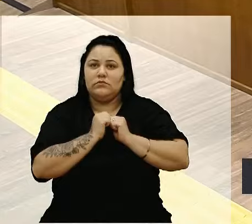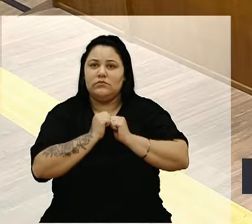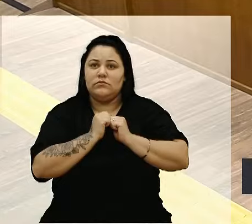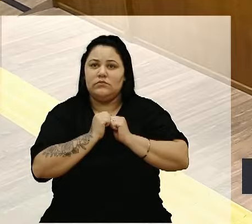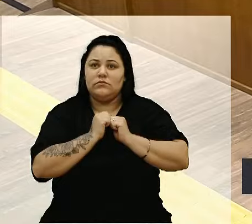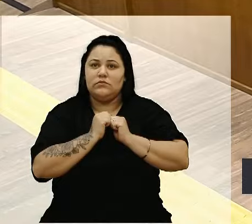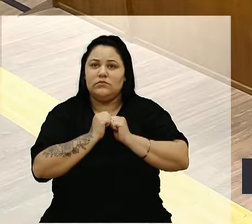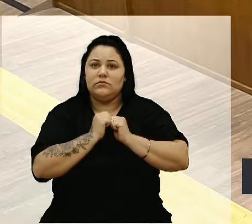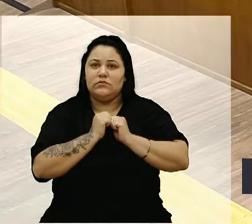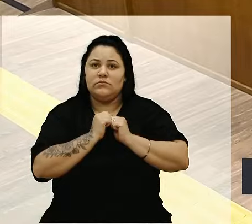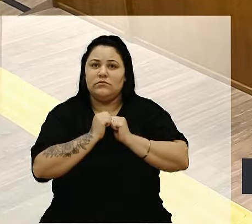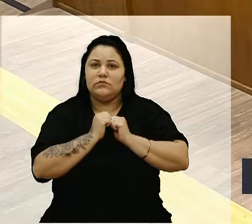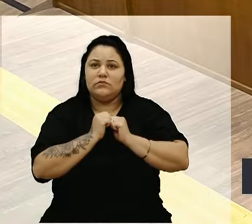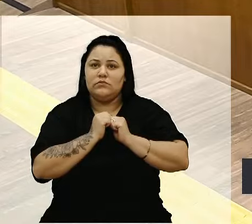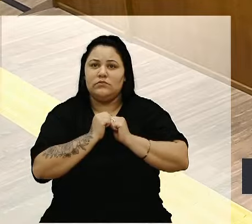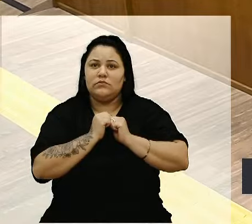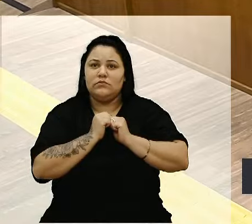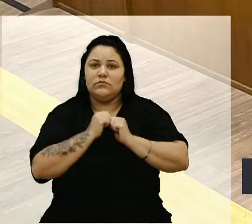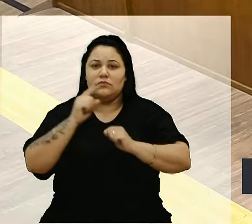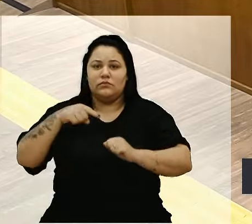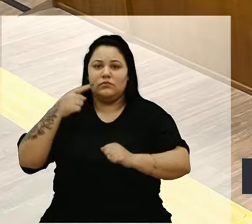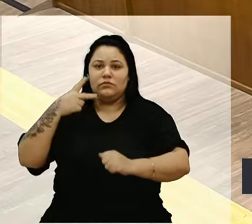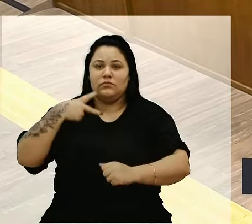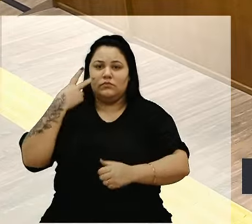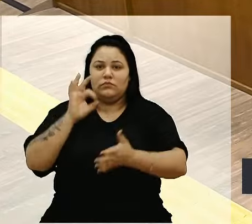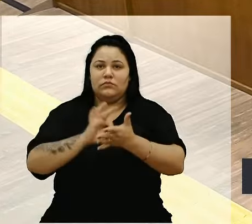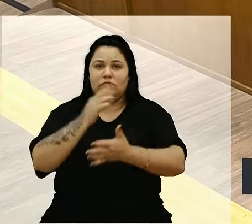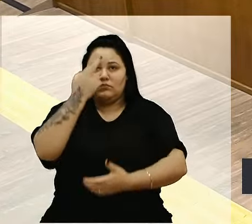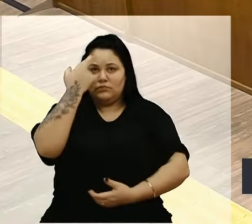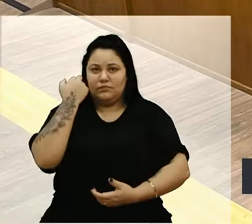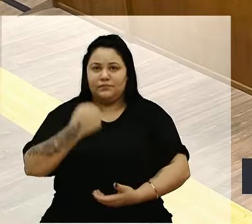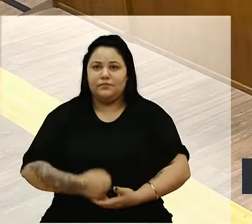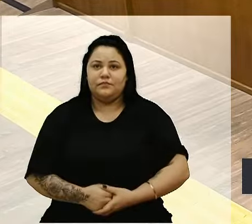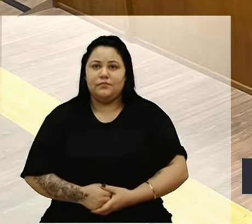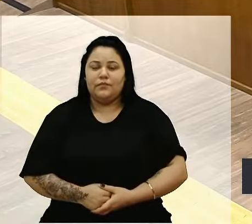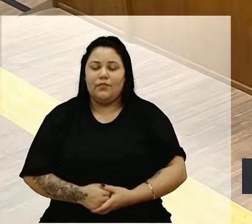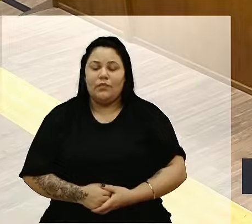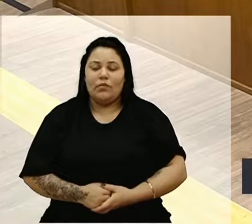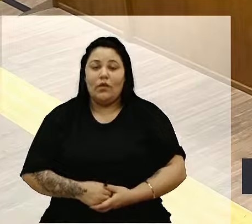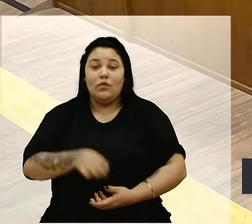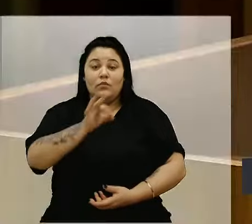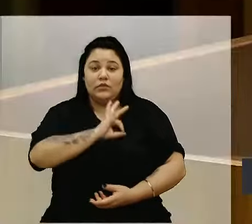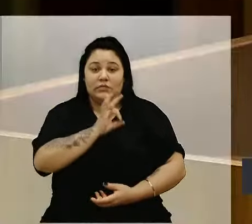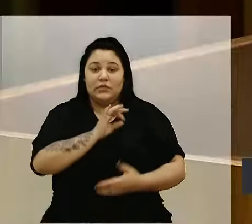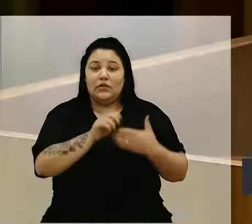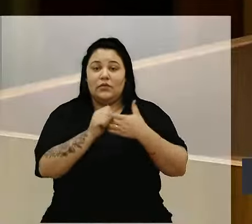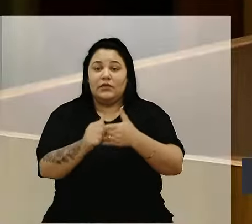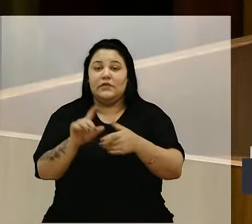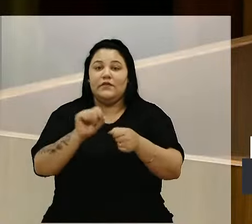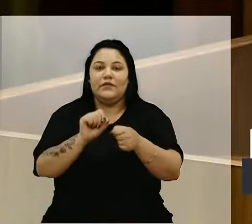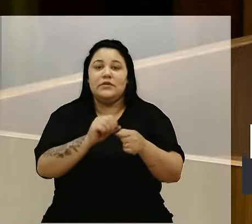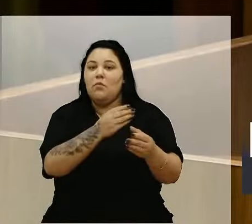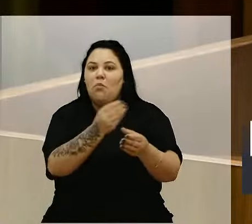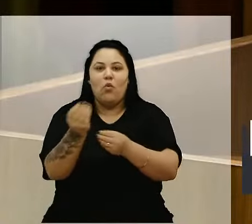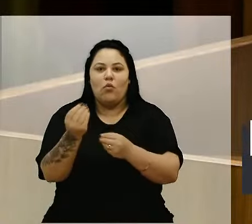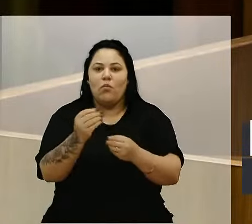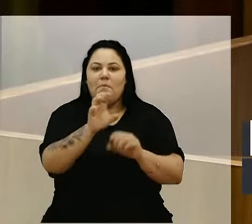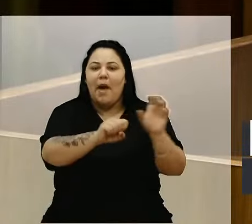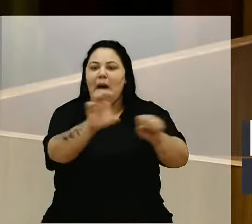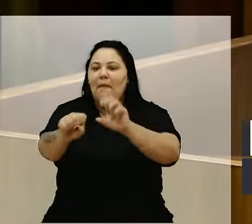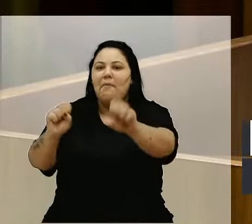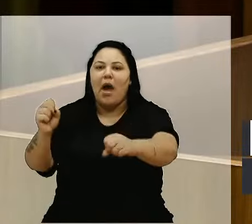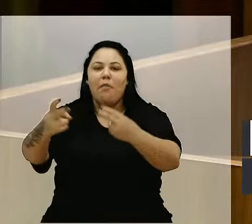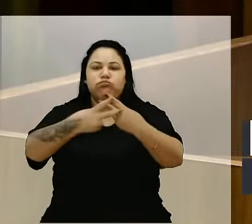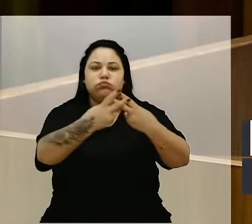Próximo vereador inscrito, vereador Rafael Bueno. No policiamento, fez muitas prisões de bandidos, até mesmo